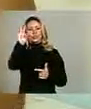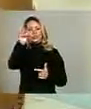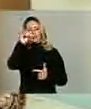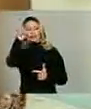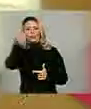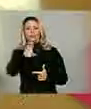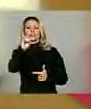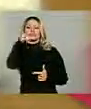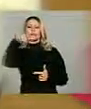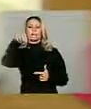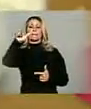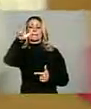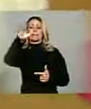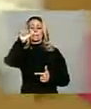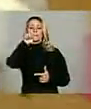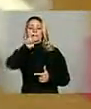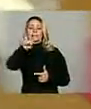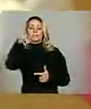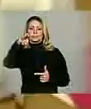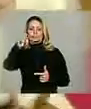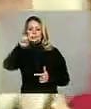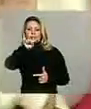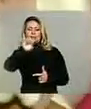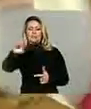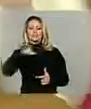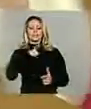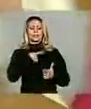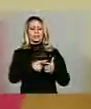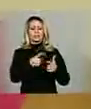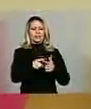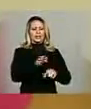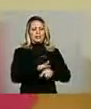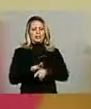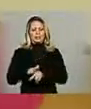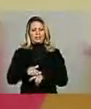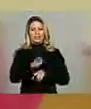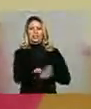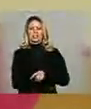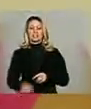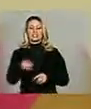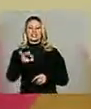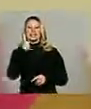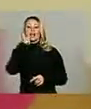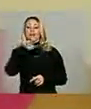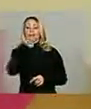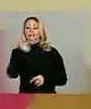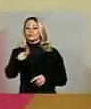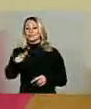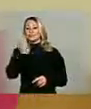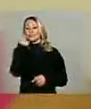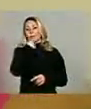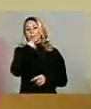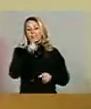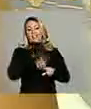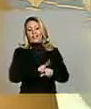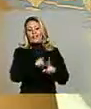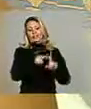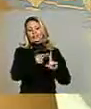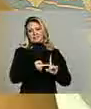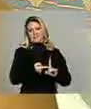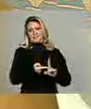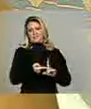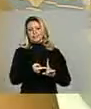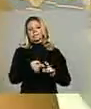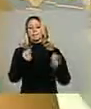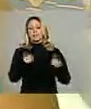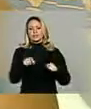uma doença que traz graves sequelas para a criança, caso a mãe não tome o medicamento indicado durante a gravidez. Eu